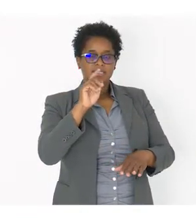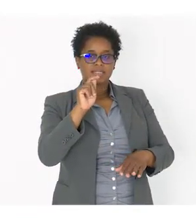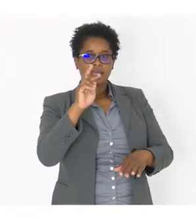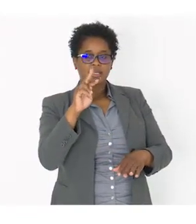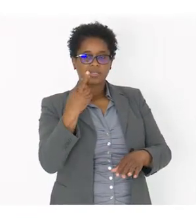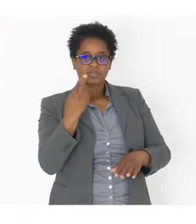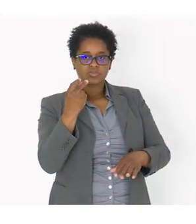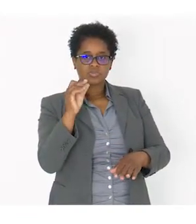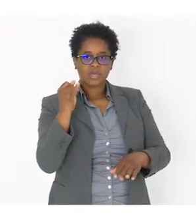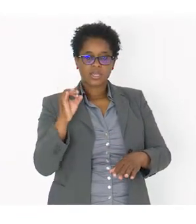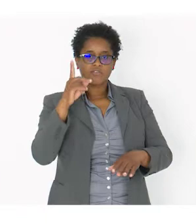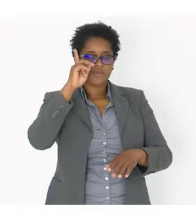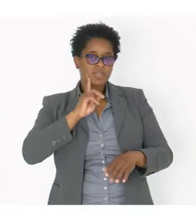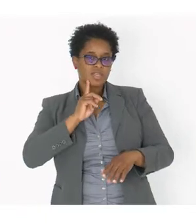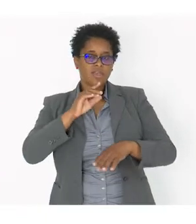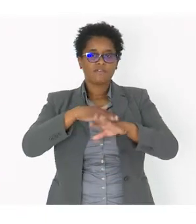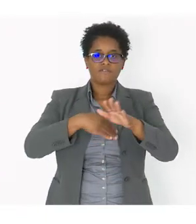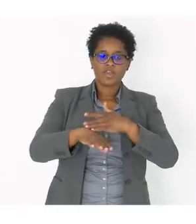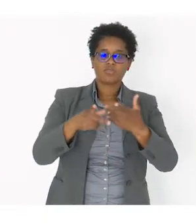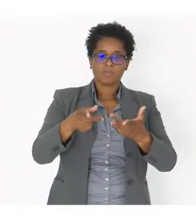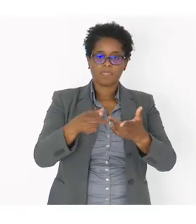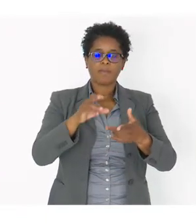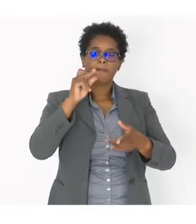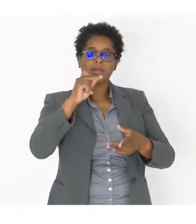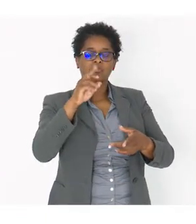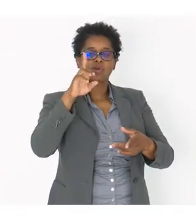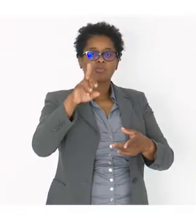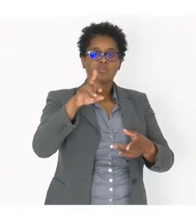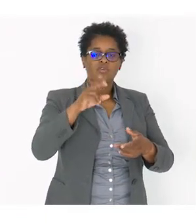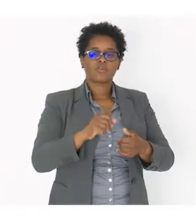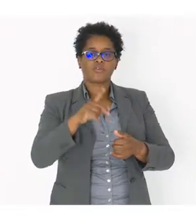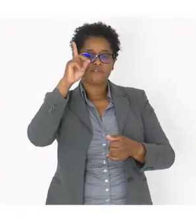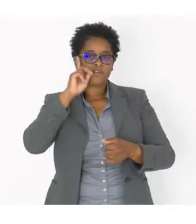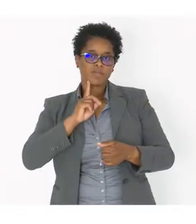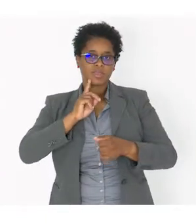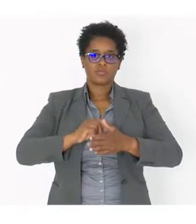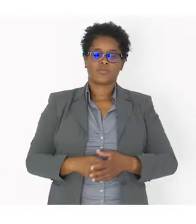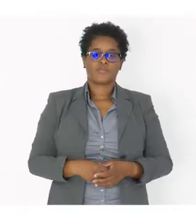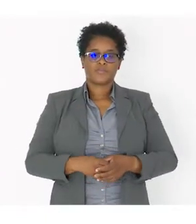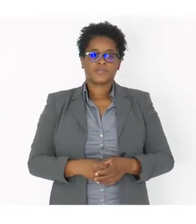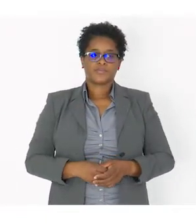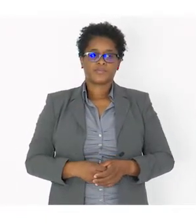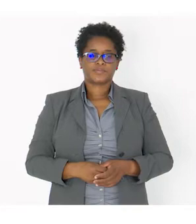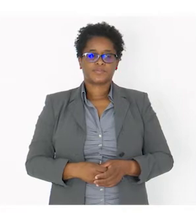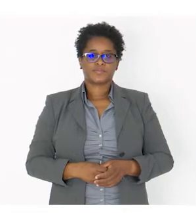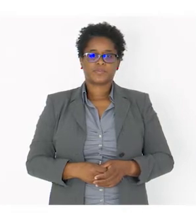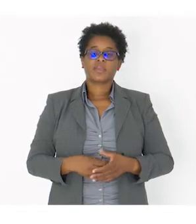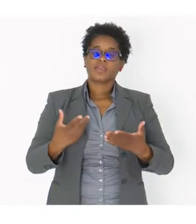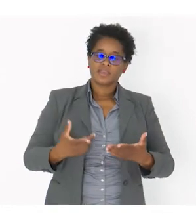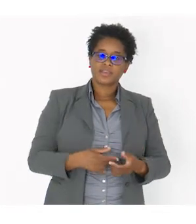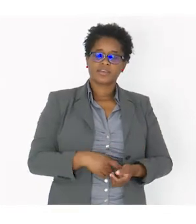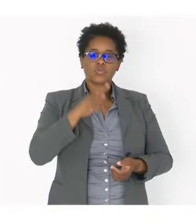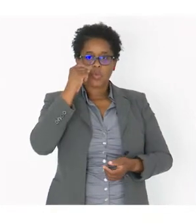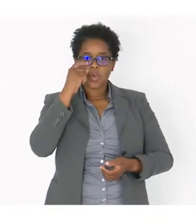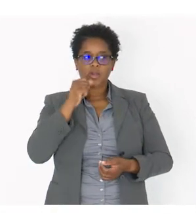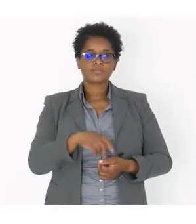produzidas pelo aparelho reprodutor feminino. E nos